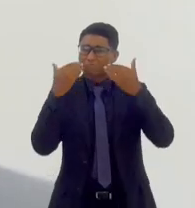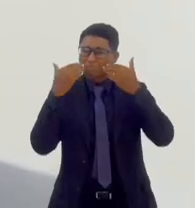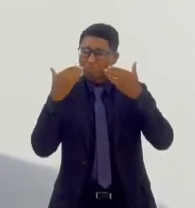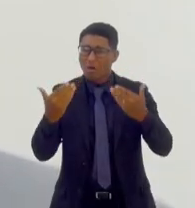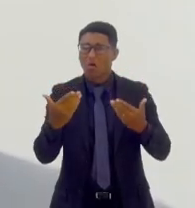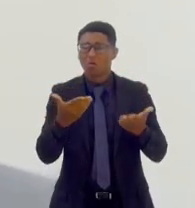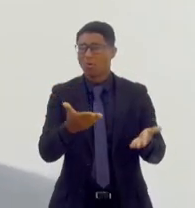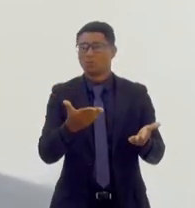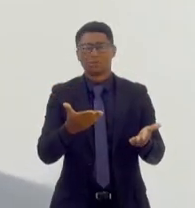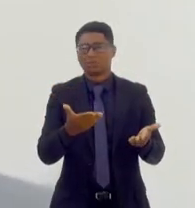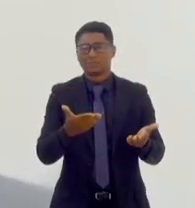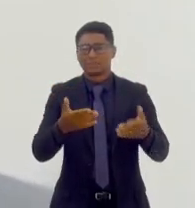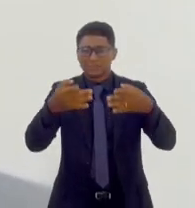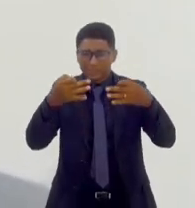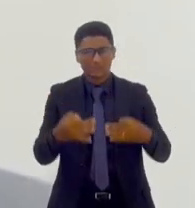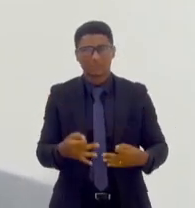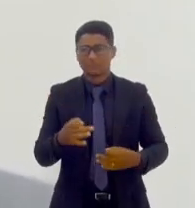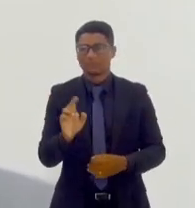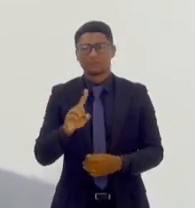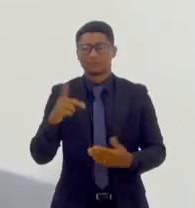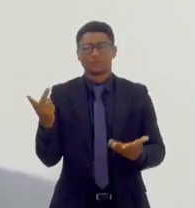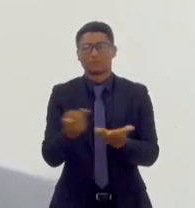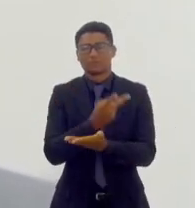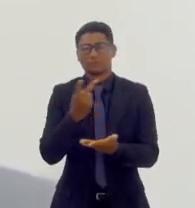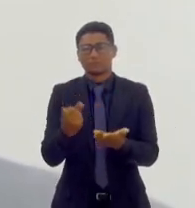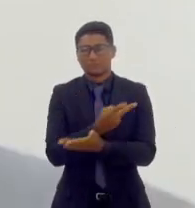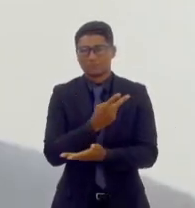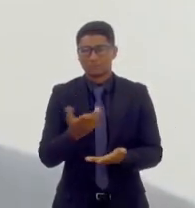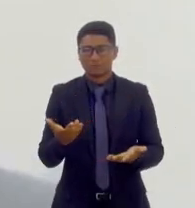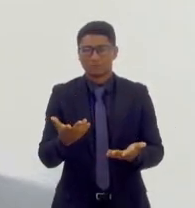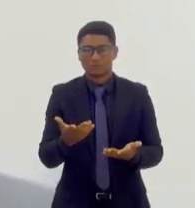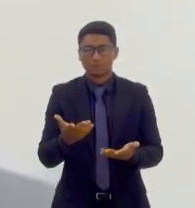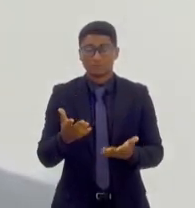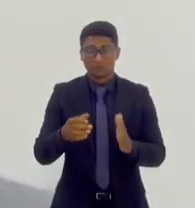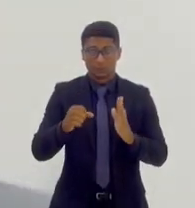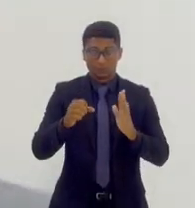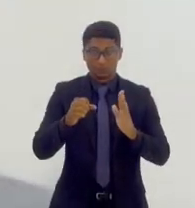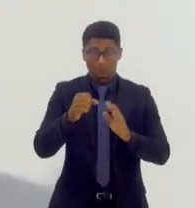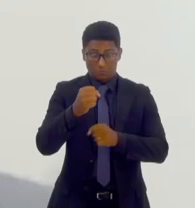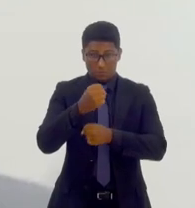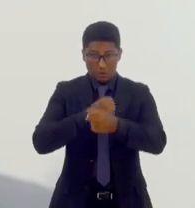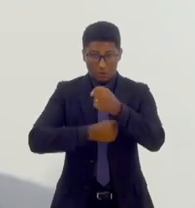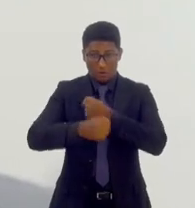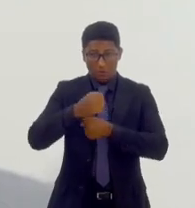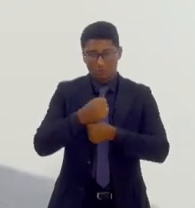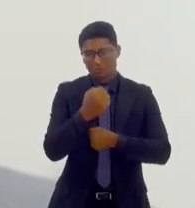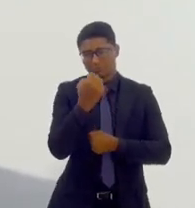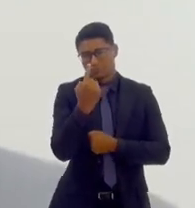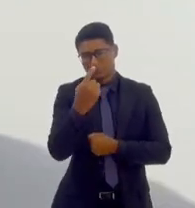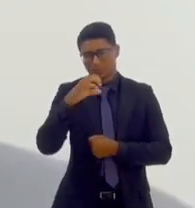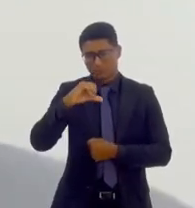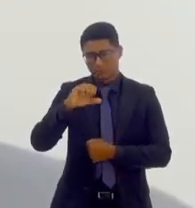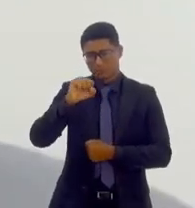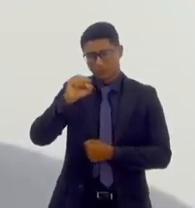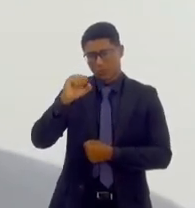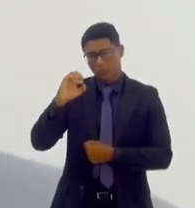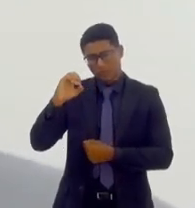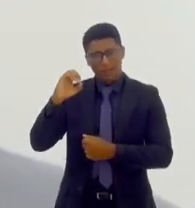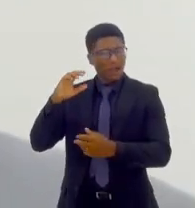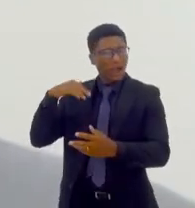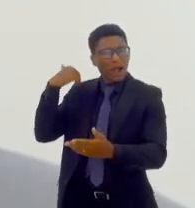mostrou absolutamente ineficaz. Nós já estamos aí desde o final dos anos 80 tendo essa